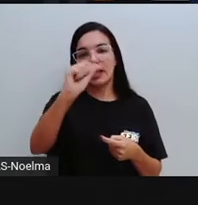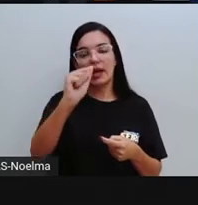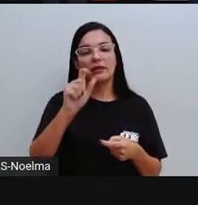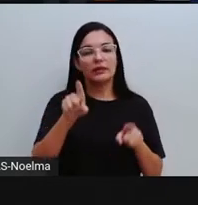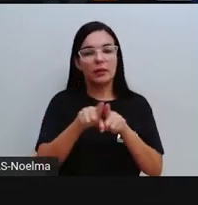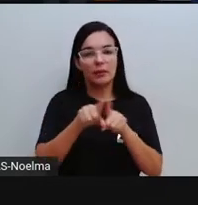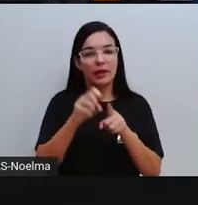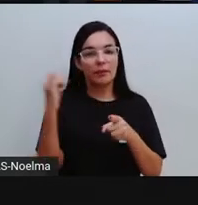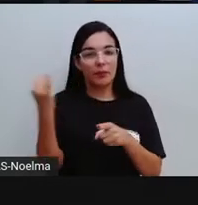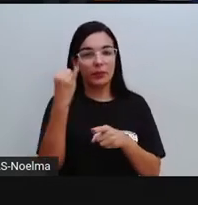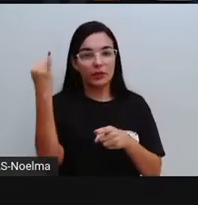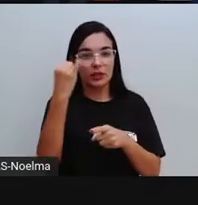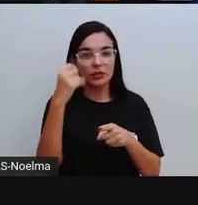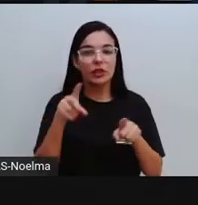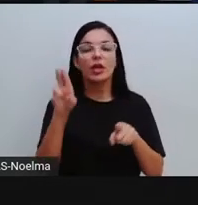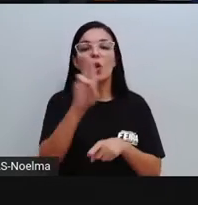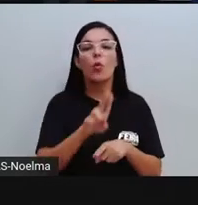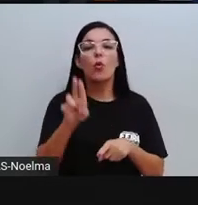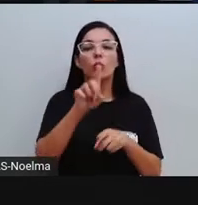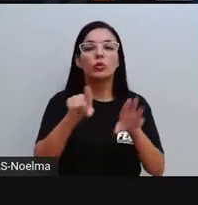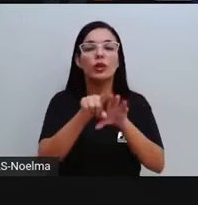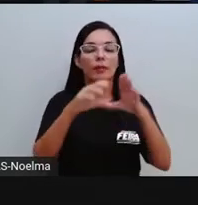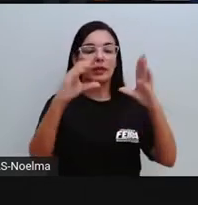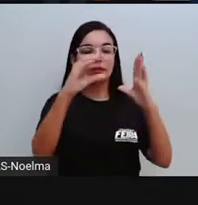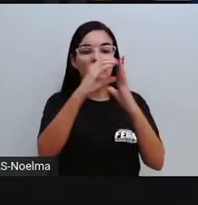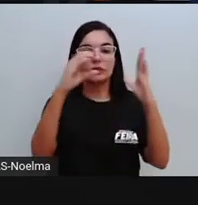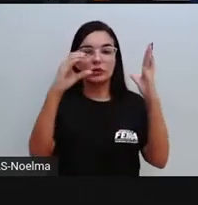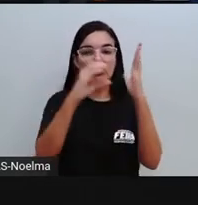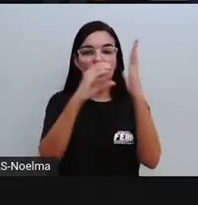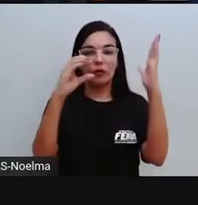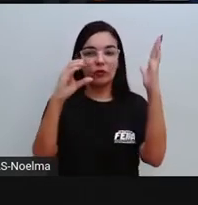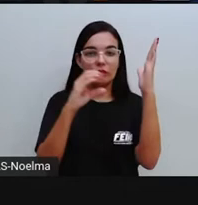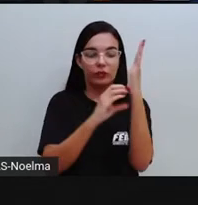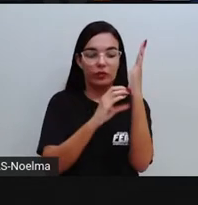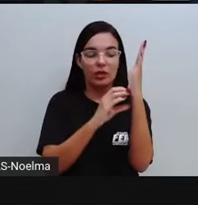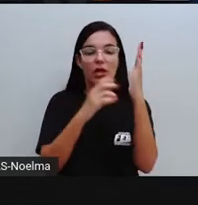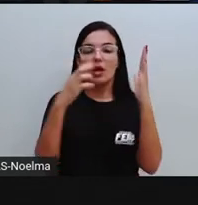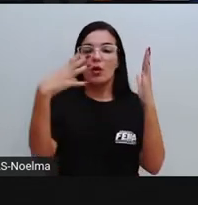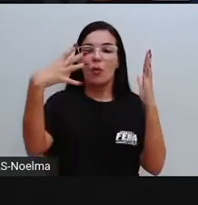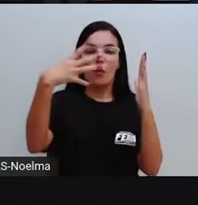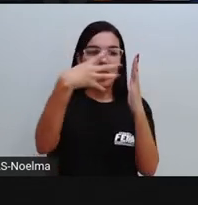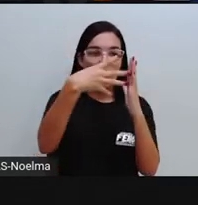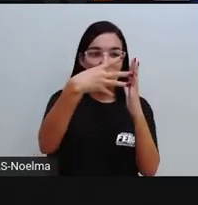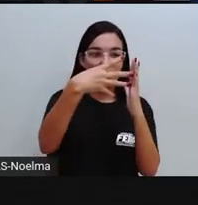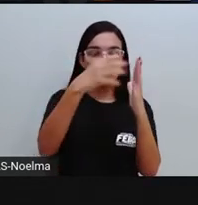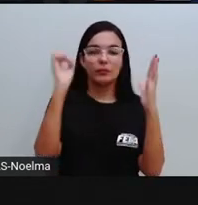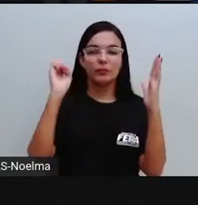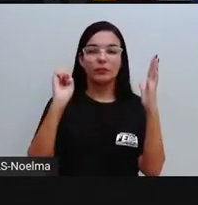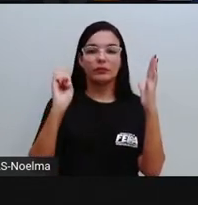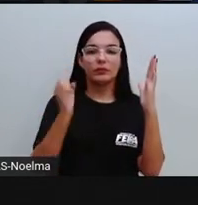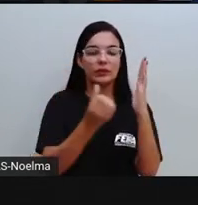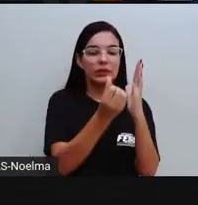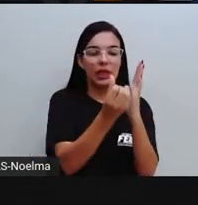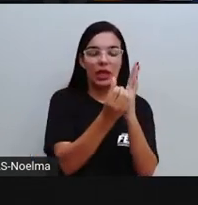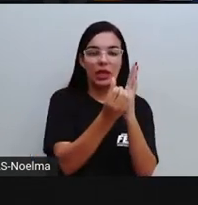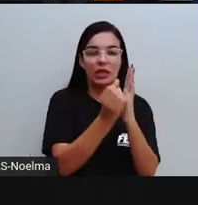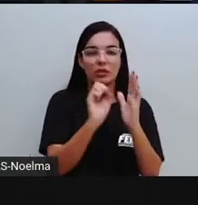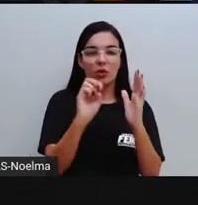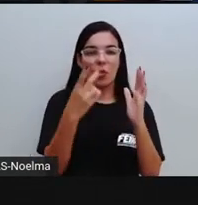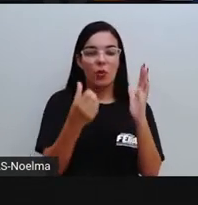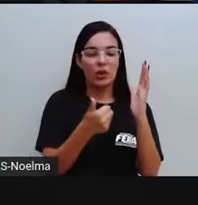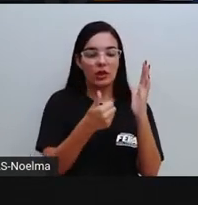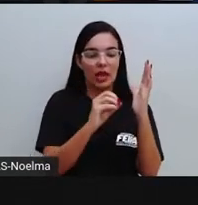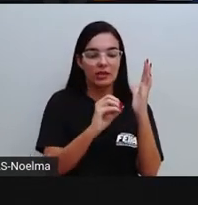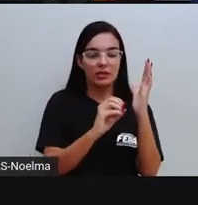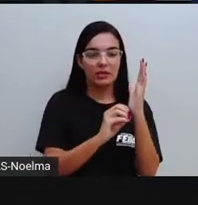vocês. E o uso de estrofes em quadra, sextilha, septilha ou décima. Geralmente se utiliza mais